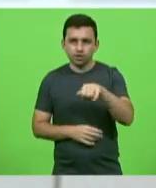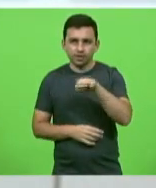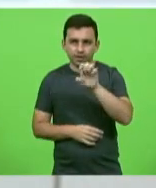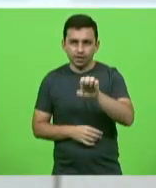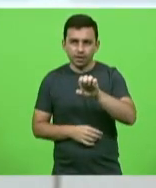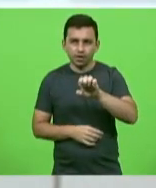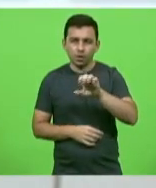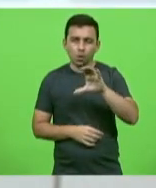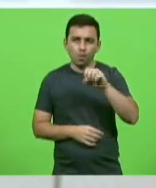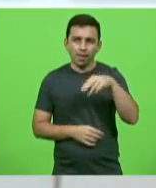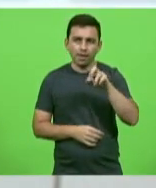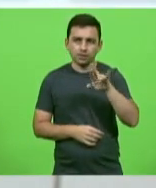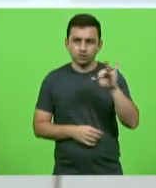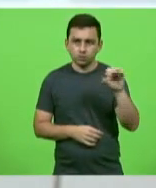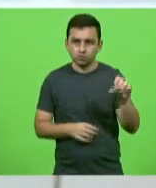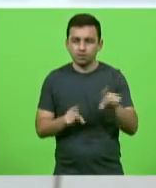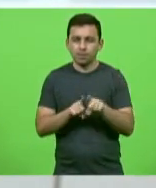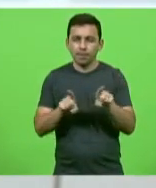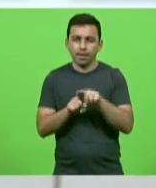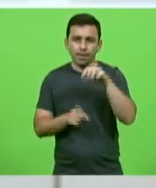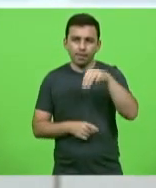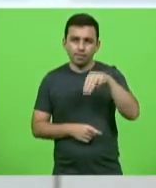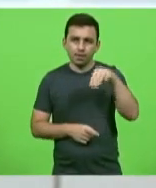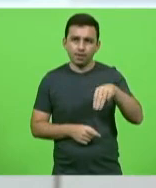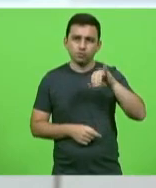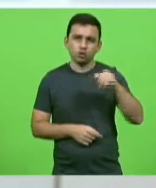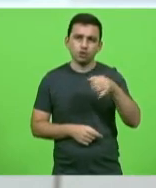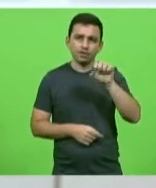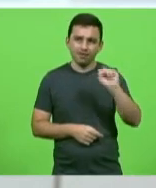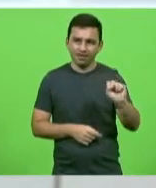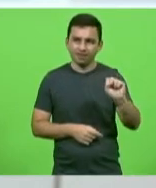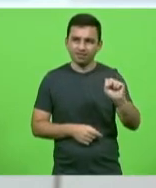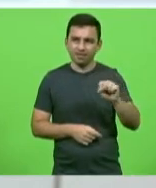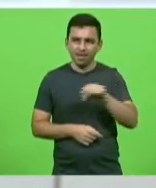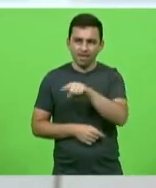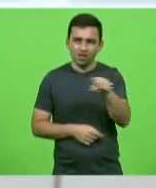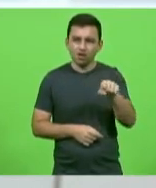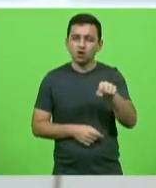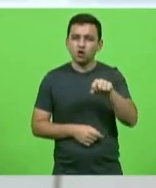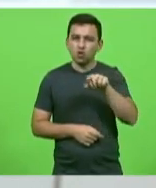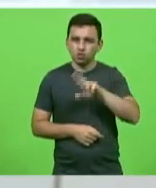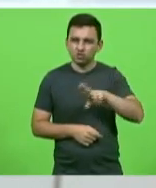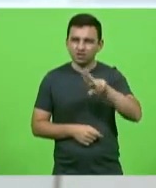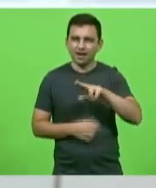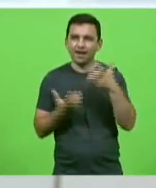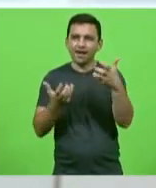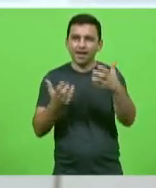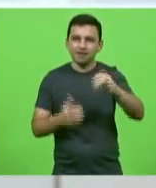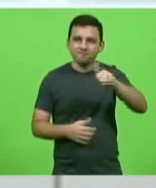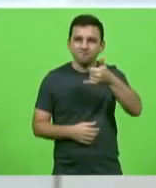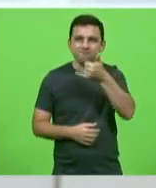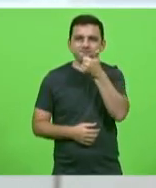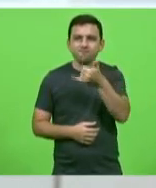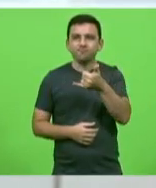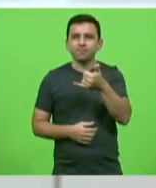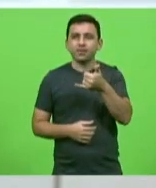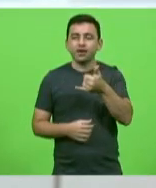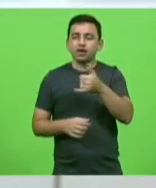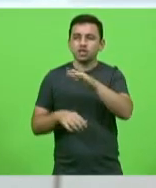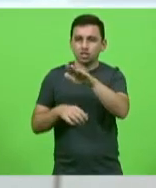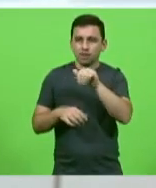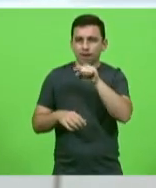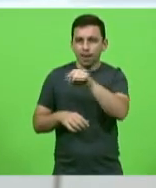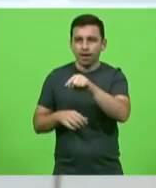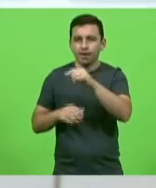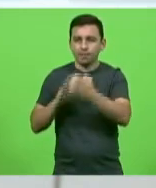e MM JS utilizados para justificar a contratação da Veiga